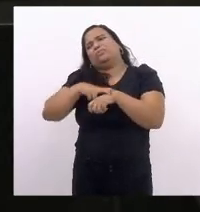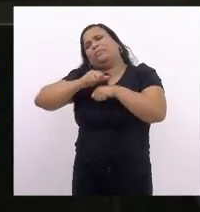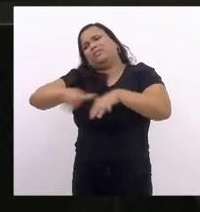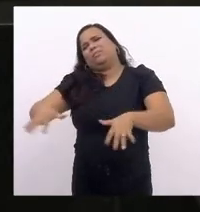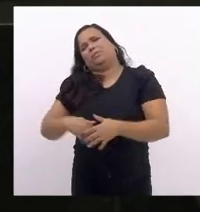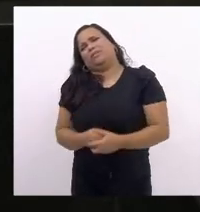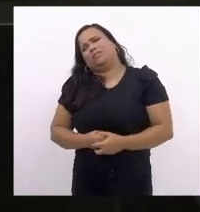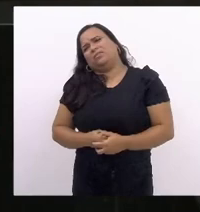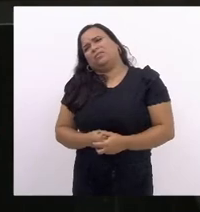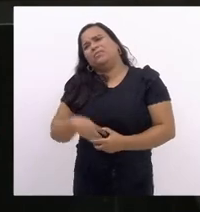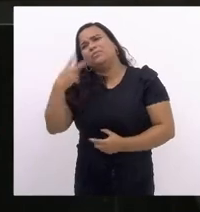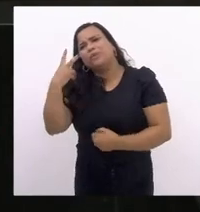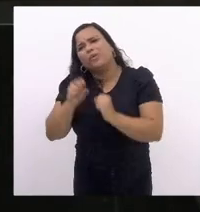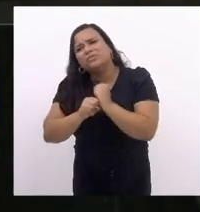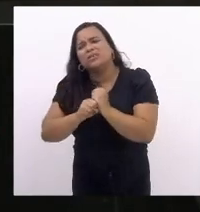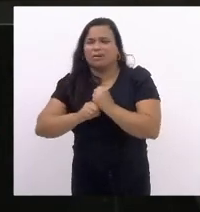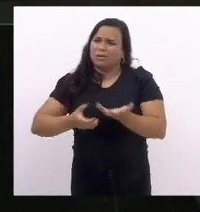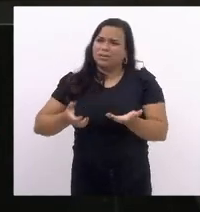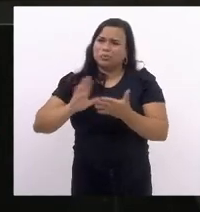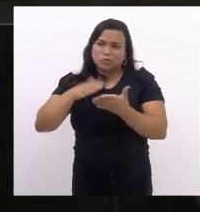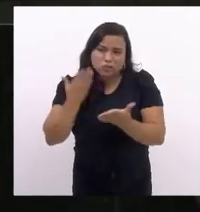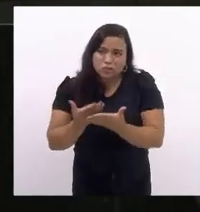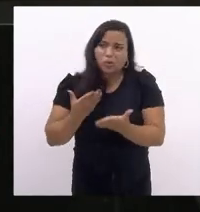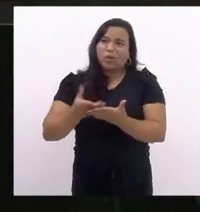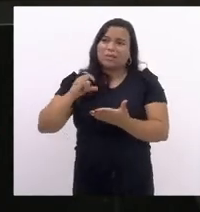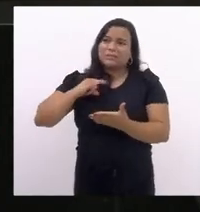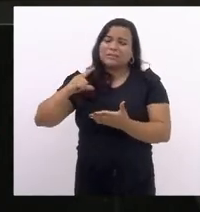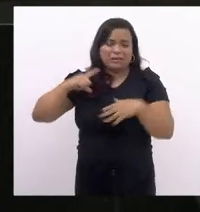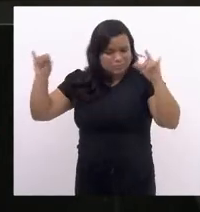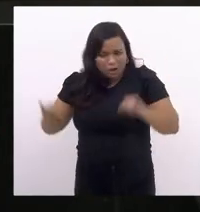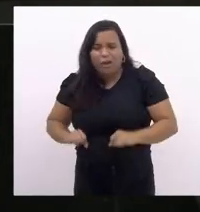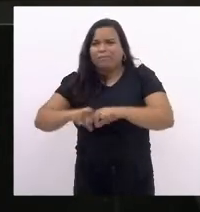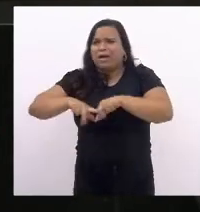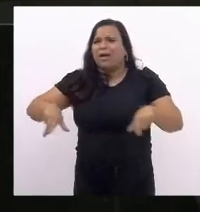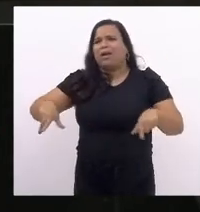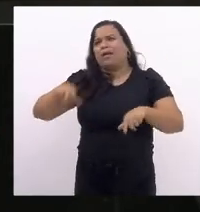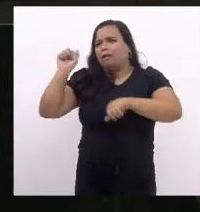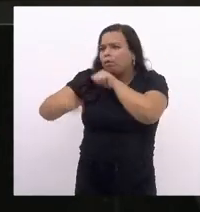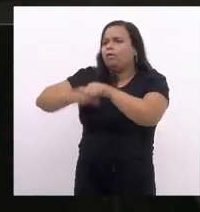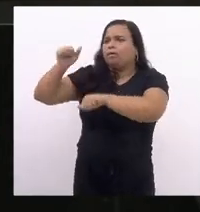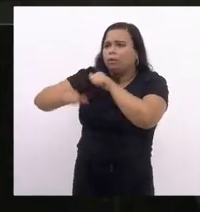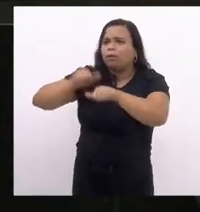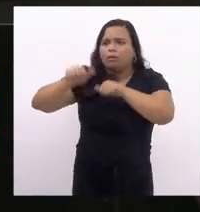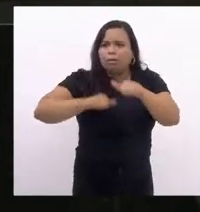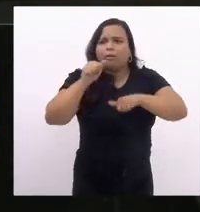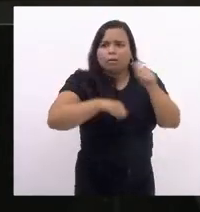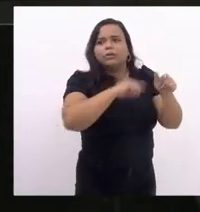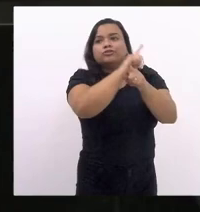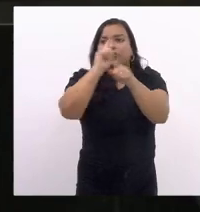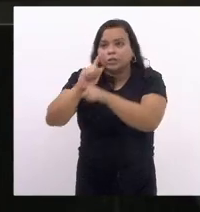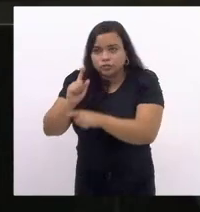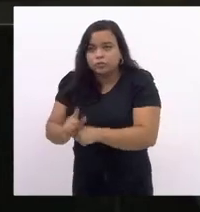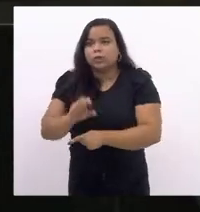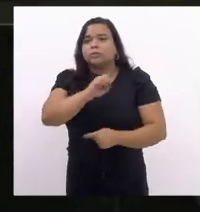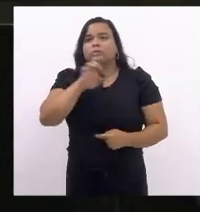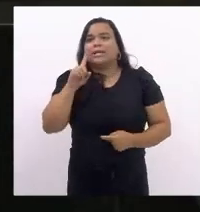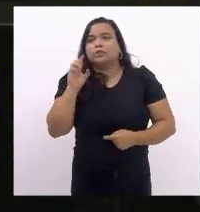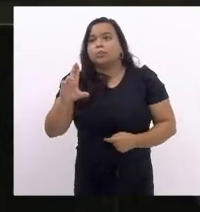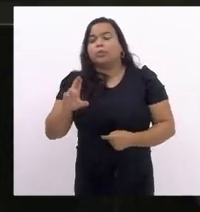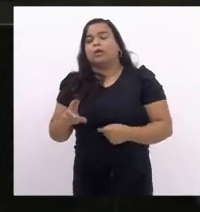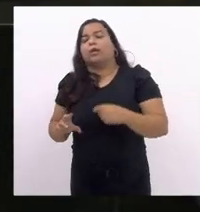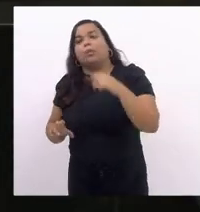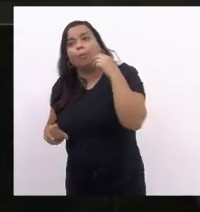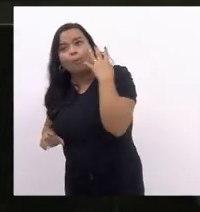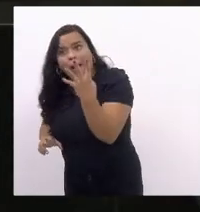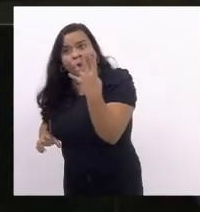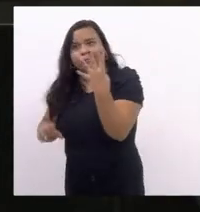com as escolas drasticamente afetadas, com as constantes oscilações na gestão na SEDUC, 4 secretários de educação em